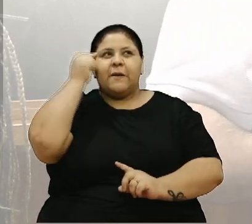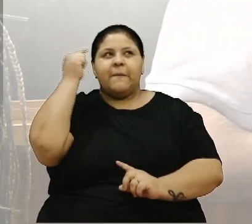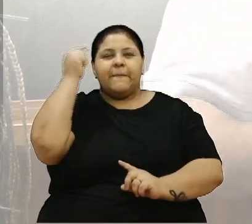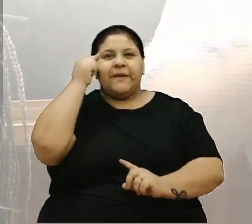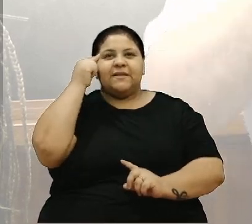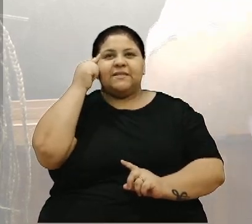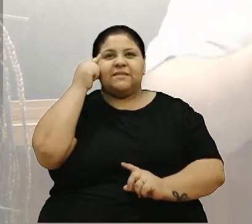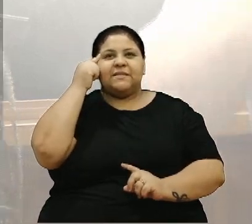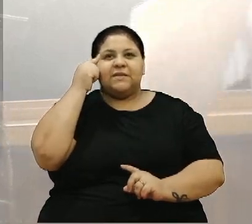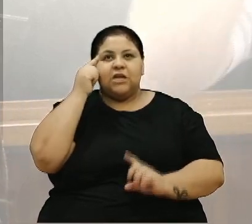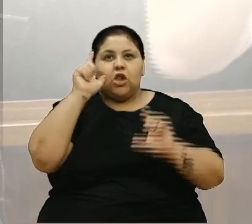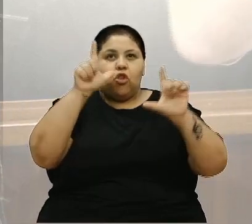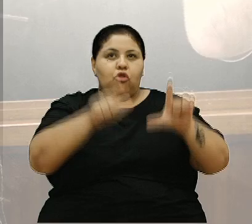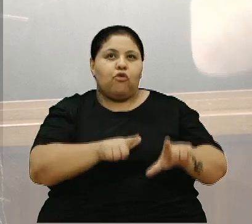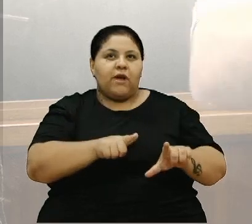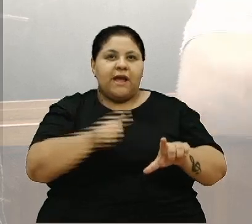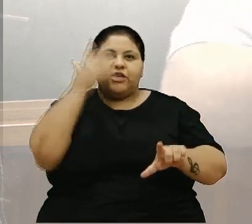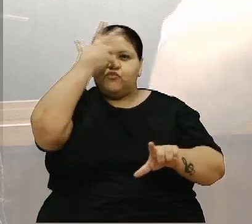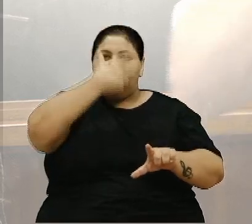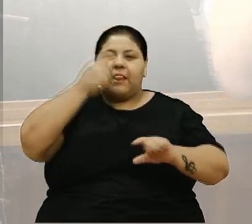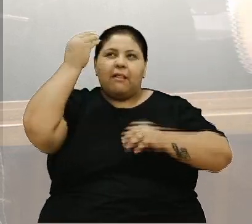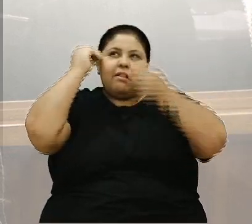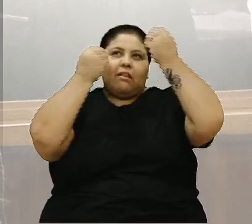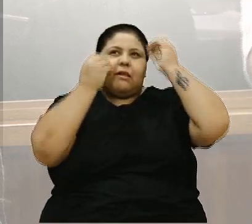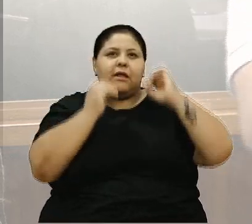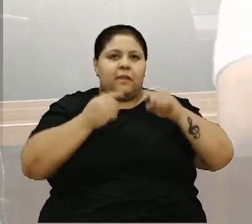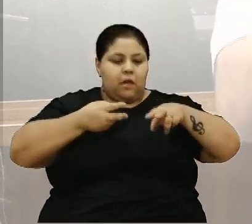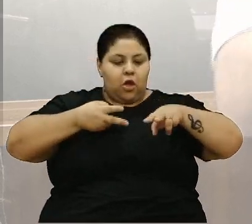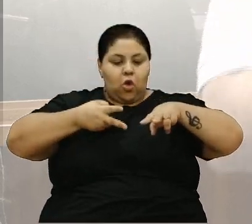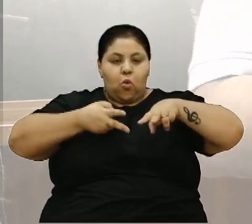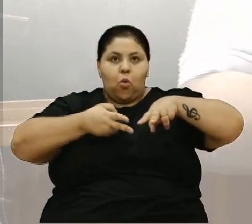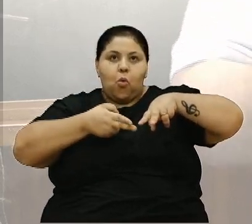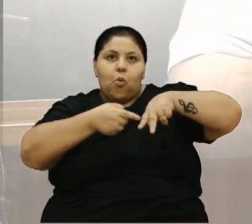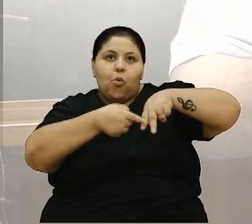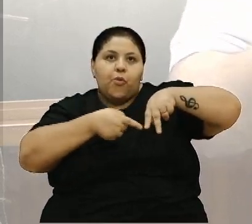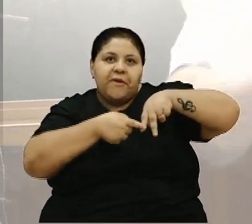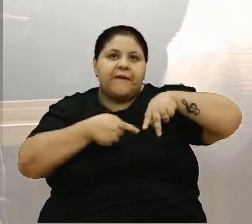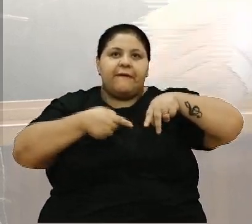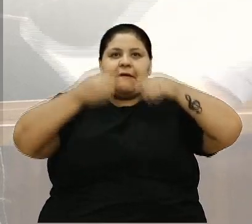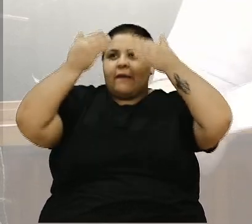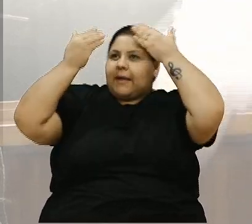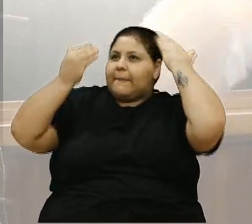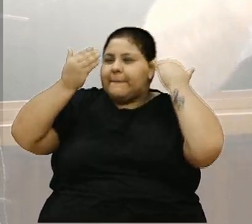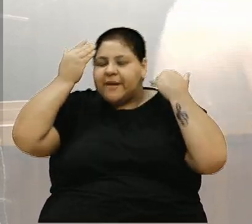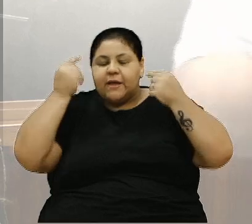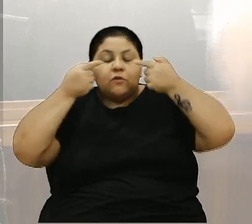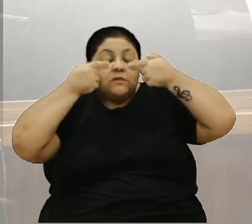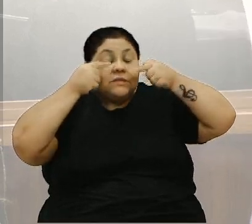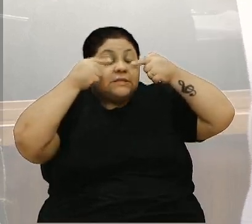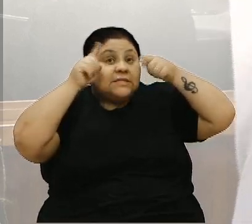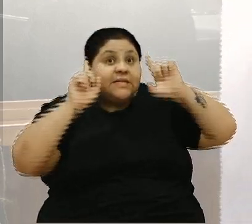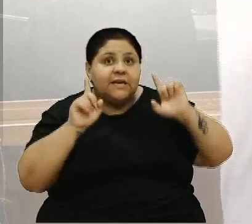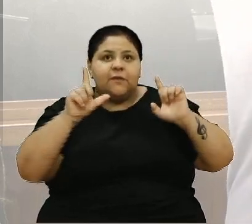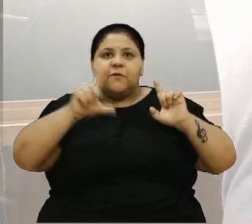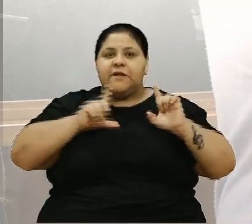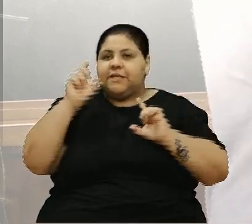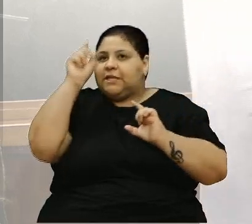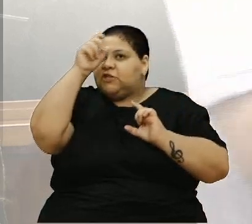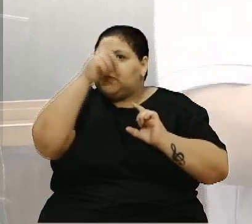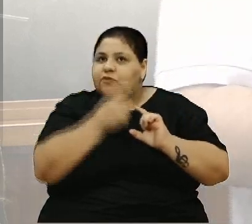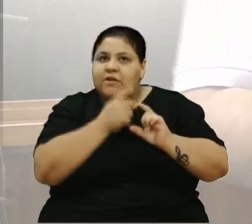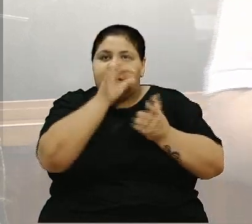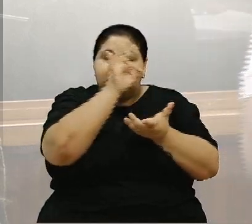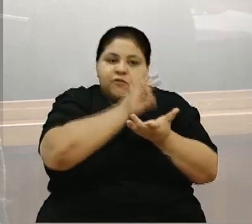de beleza. É unha, é cabelo, enfim, é cílios, e que tem dificuldade de se cadastrar, de abrir conta em banco, de